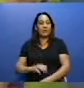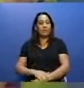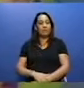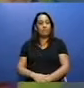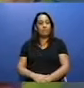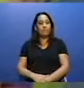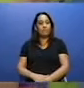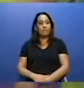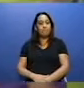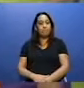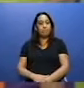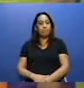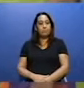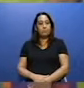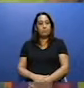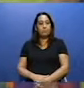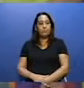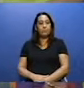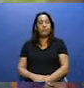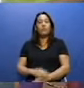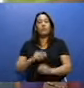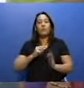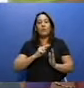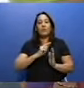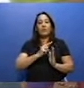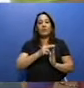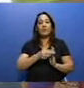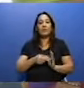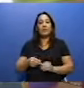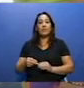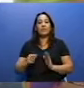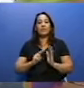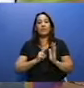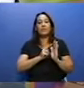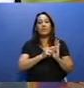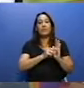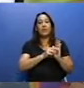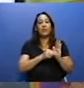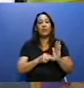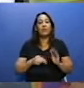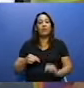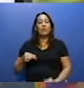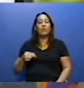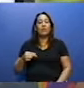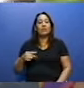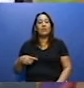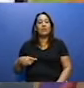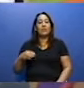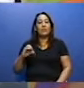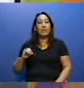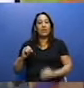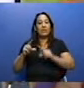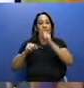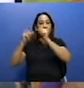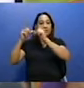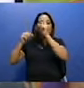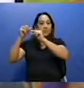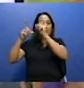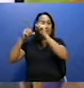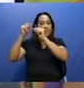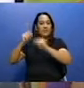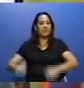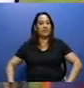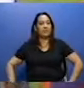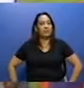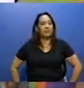figura 5 e vou desenhar, olha só, 10 estrelinhas. Agora